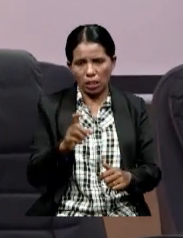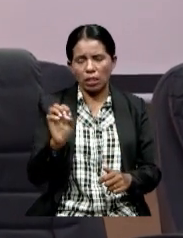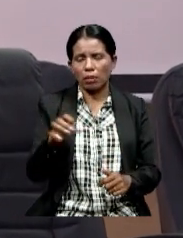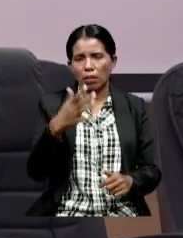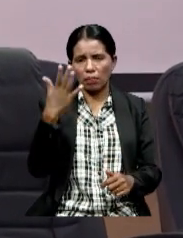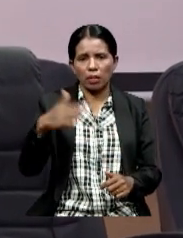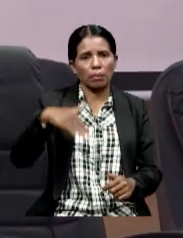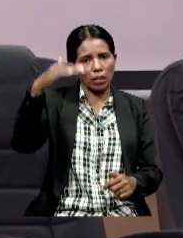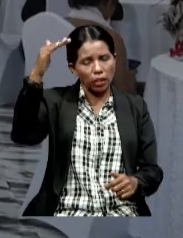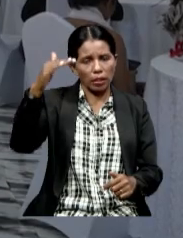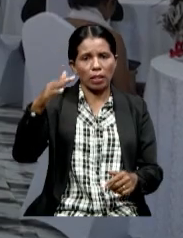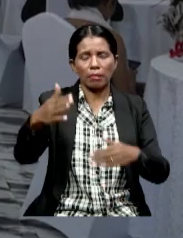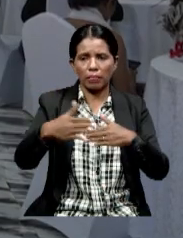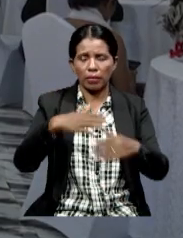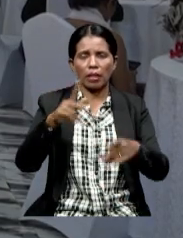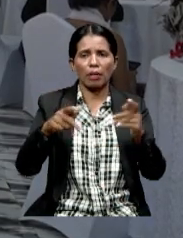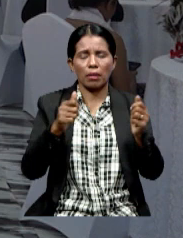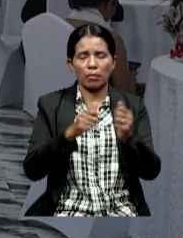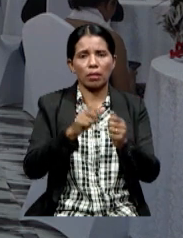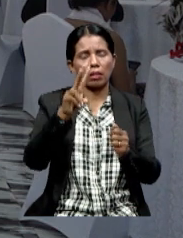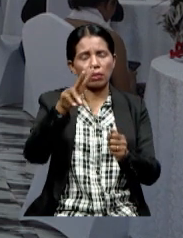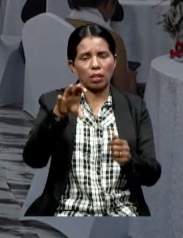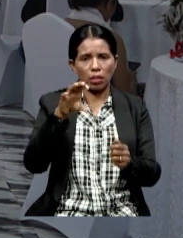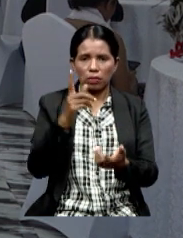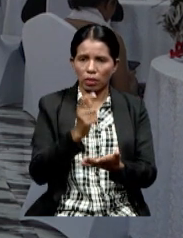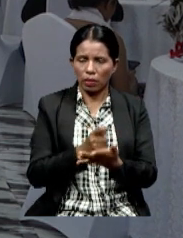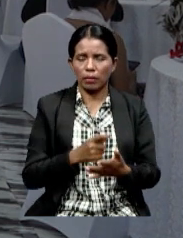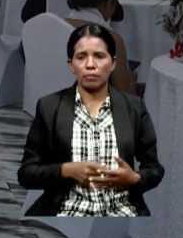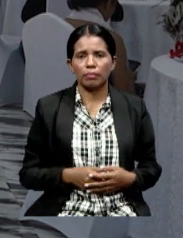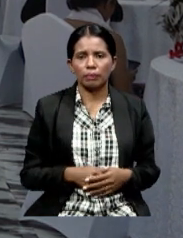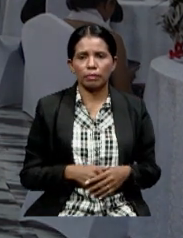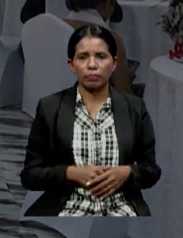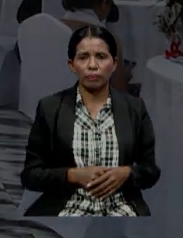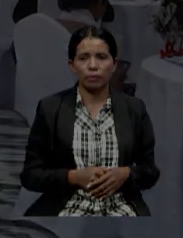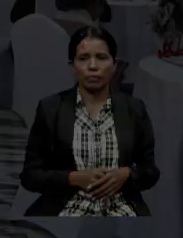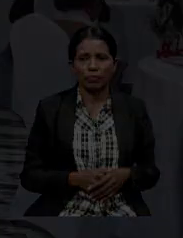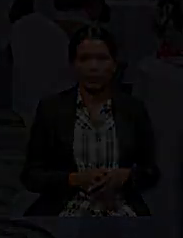baleten Basic e Marihun Atusruang. Lambert da Silva, GMN.